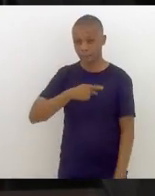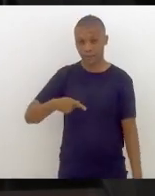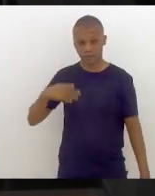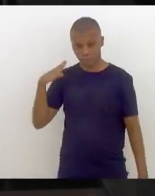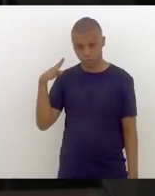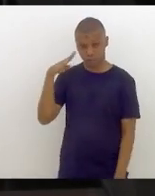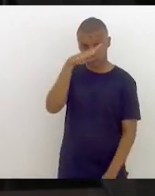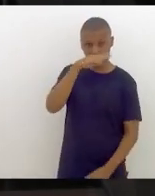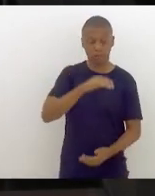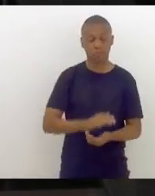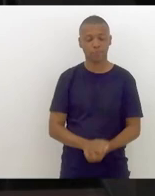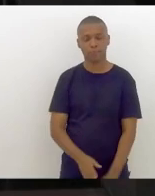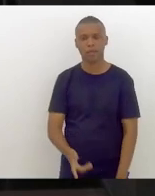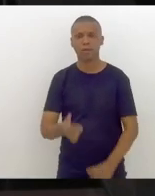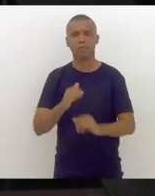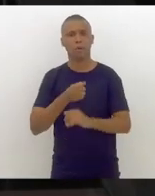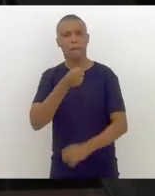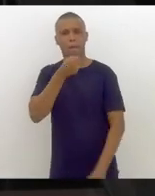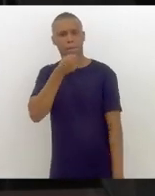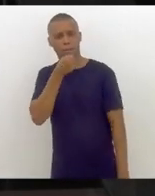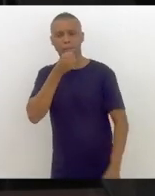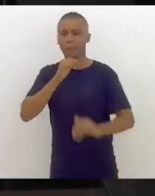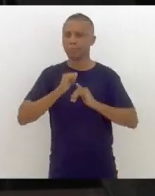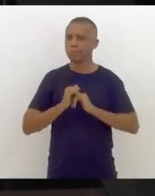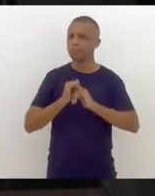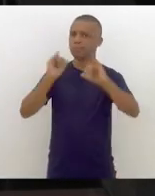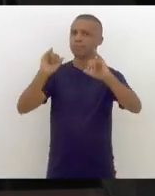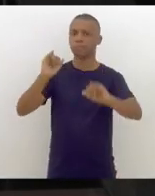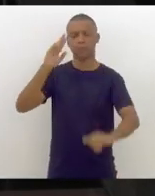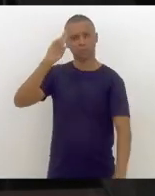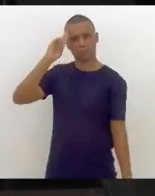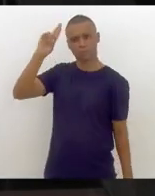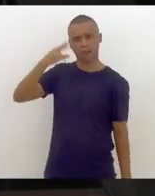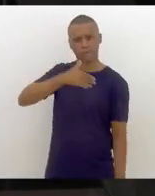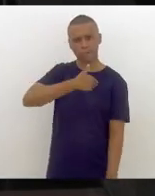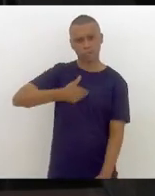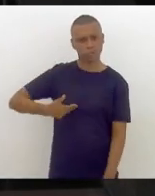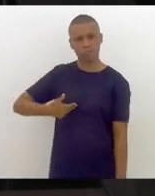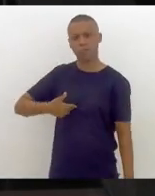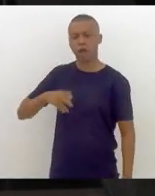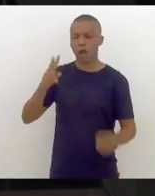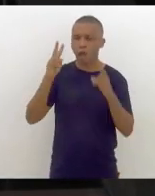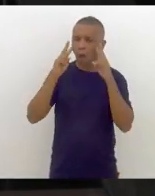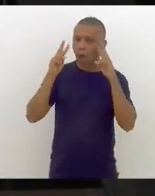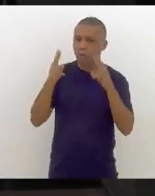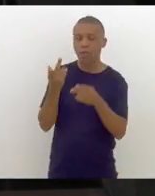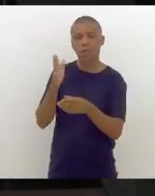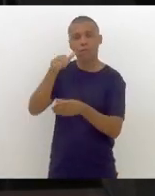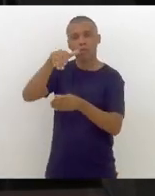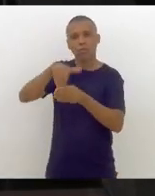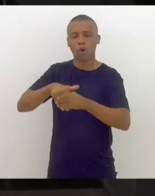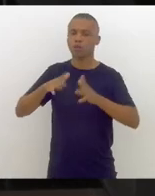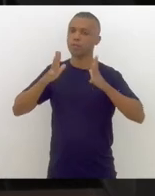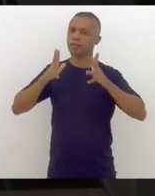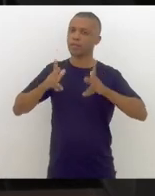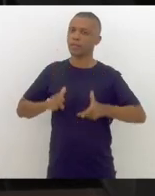de chefe de estado reconhecendo a lisura das eleições